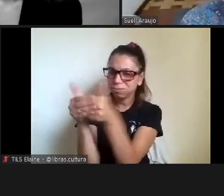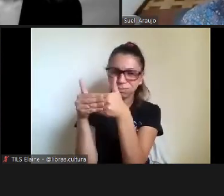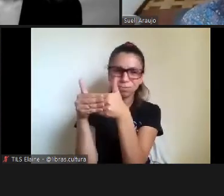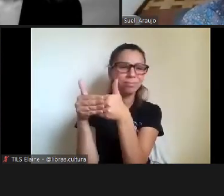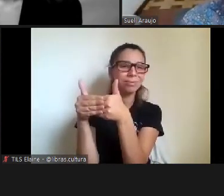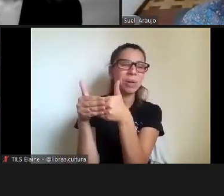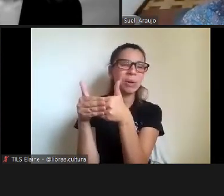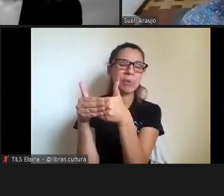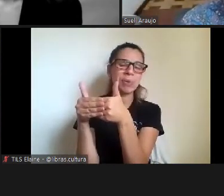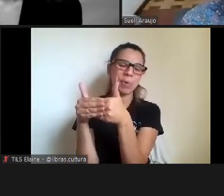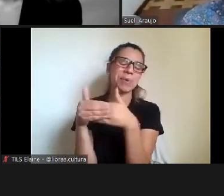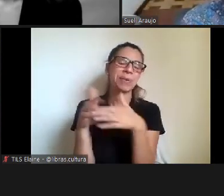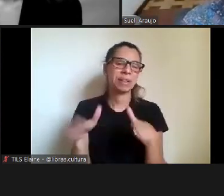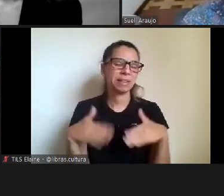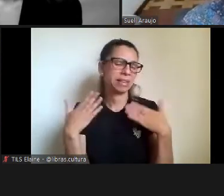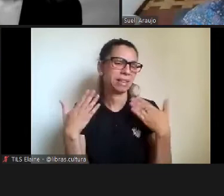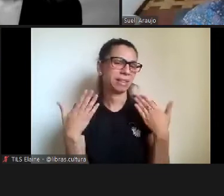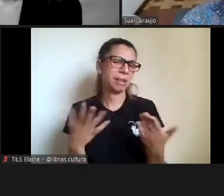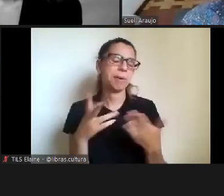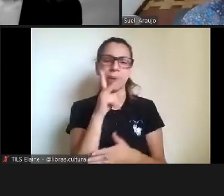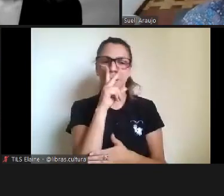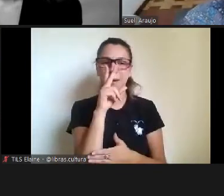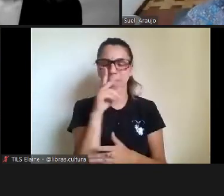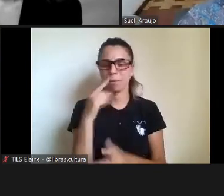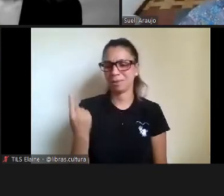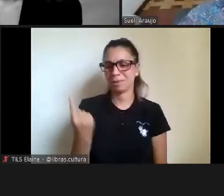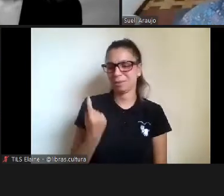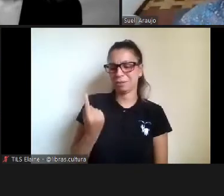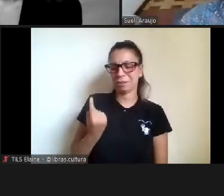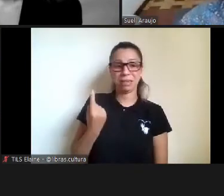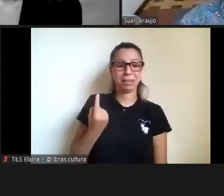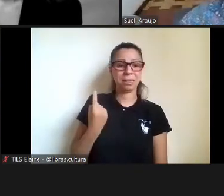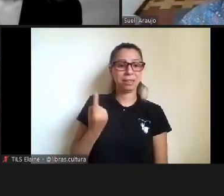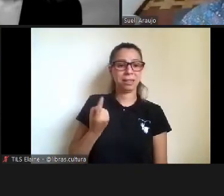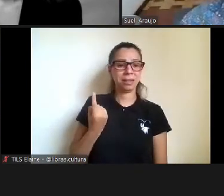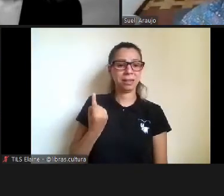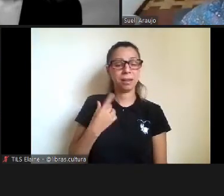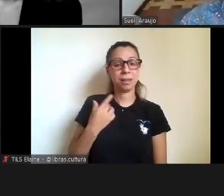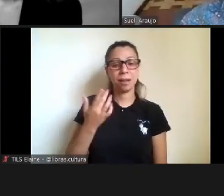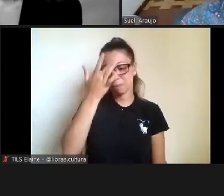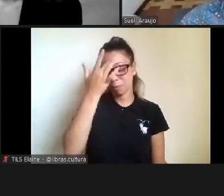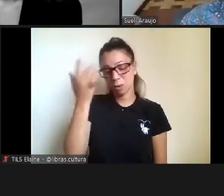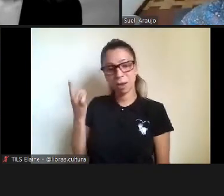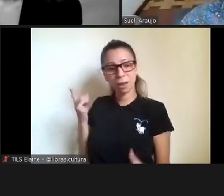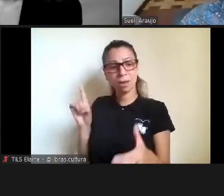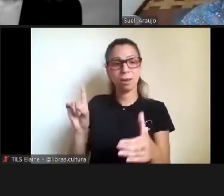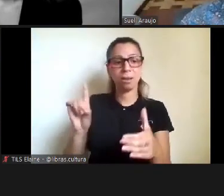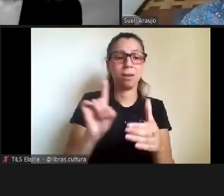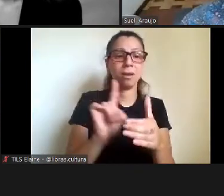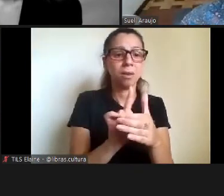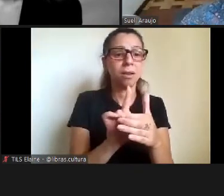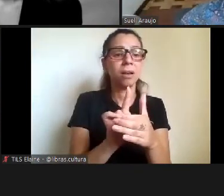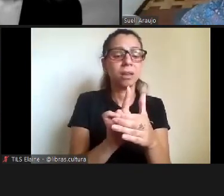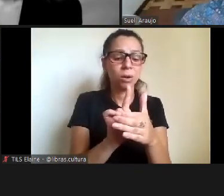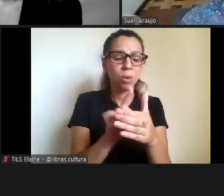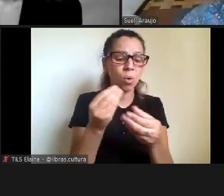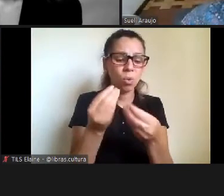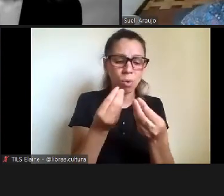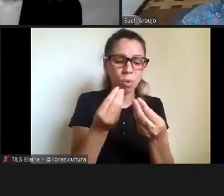ainda mais que esse isolamento me afastou totalmente das pessoas que fazem parte do que eu sou,